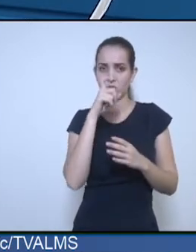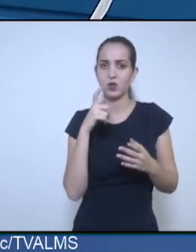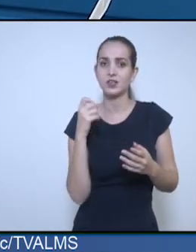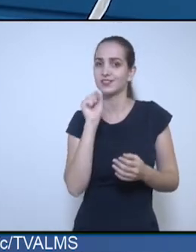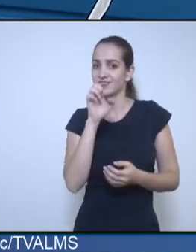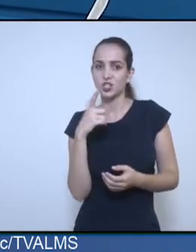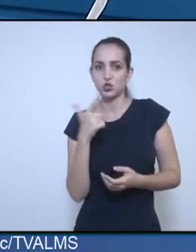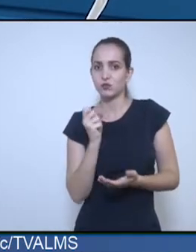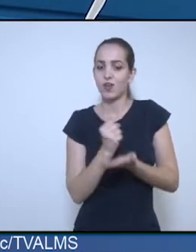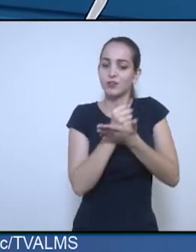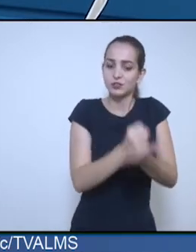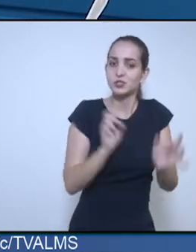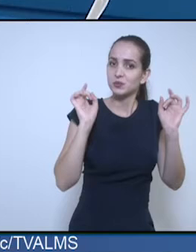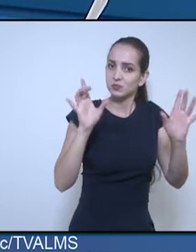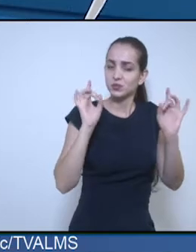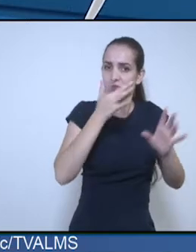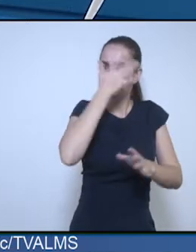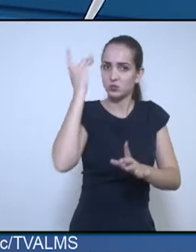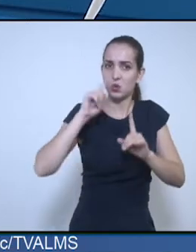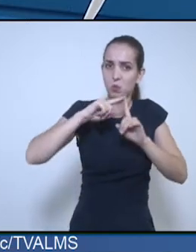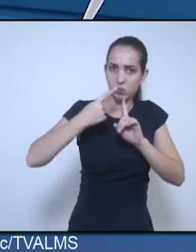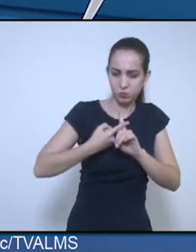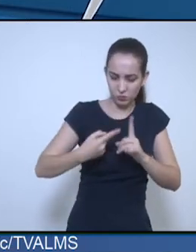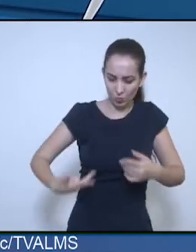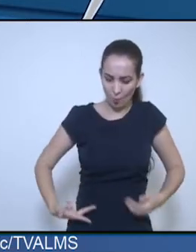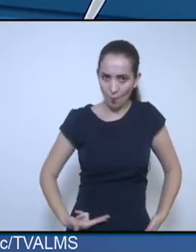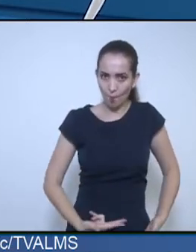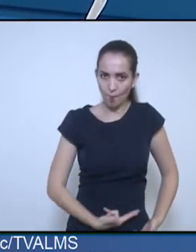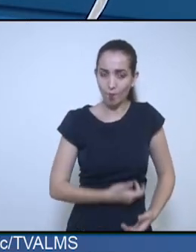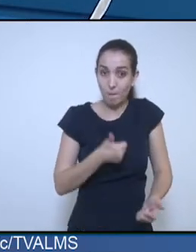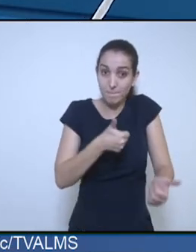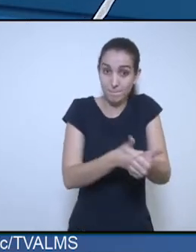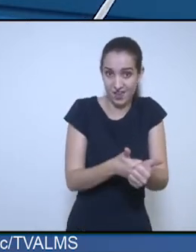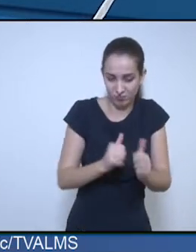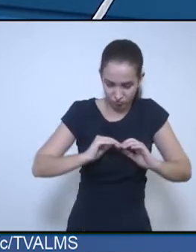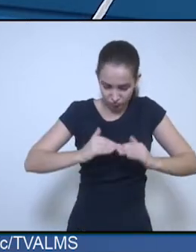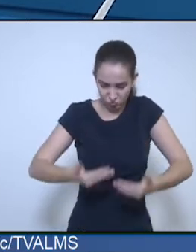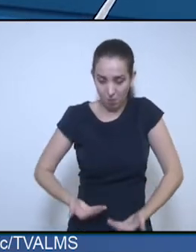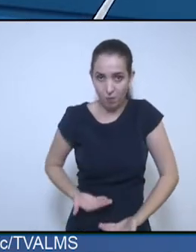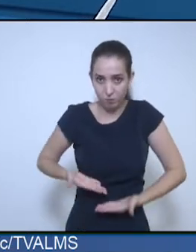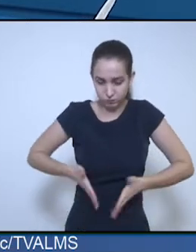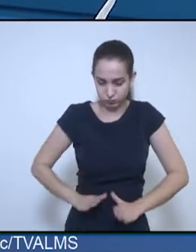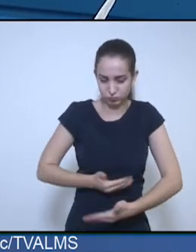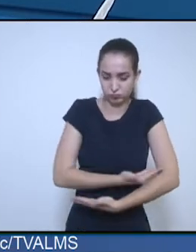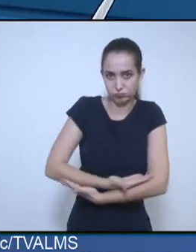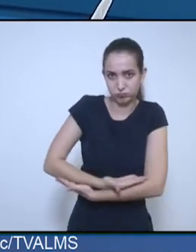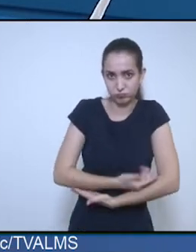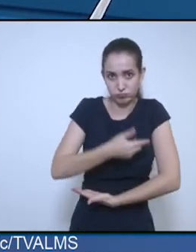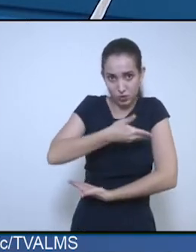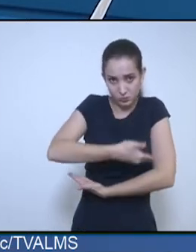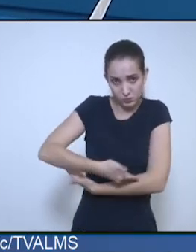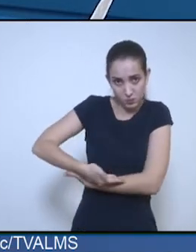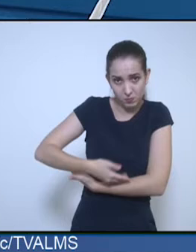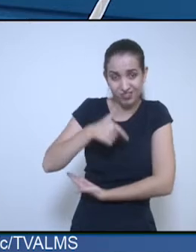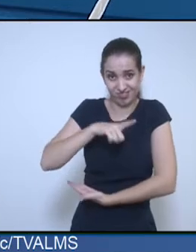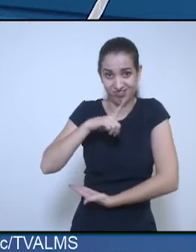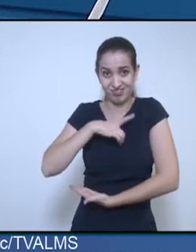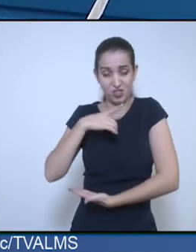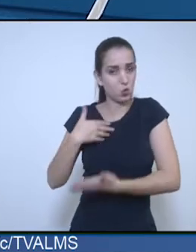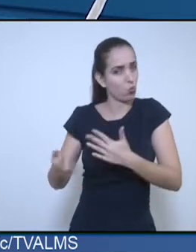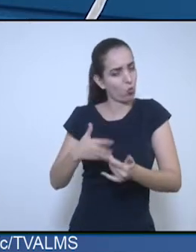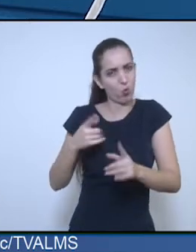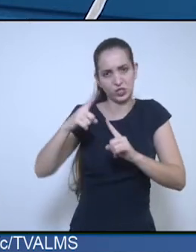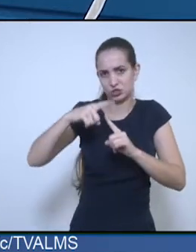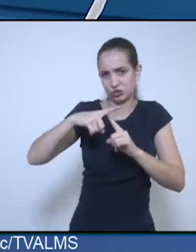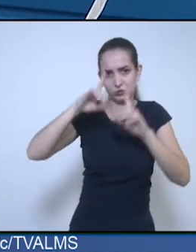assistência especial às parturientes, mulheres que estão prestes a ter seus bebês, cujos filhos recém-nascidos apresentem qualquer